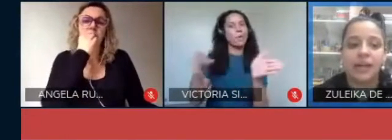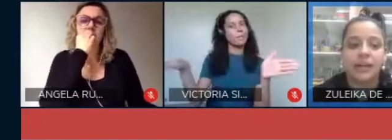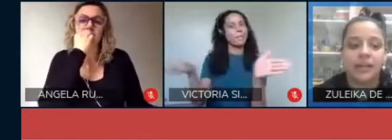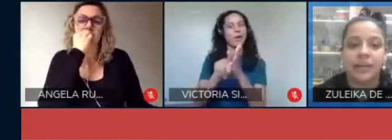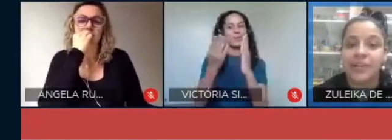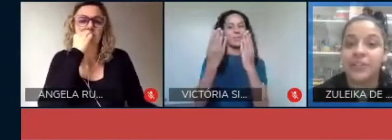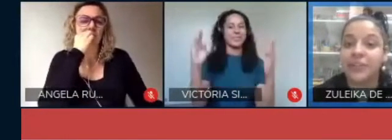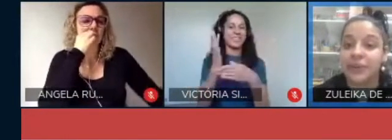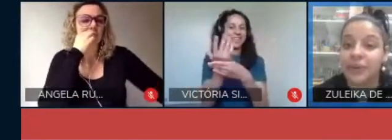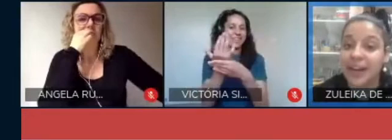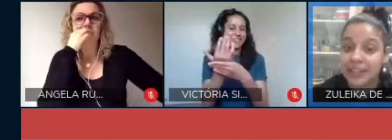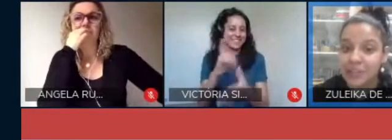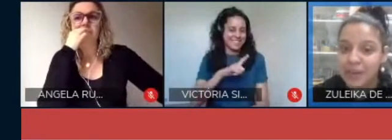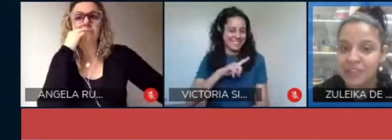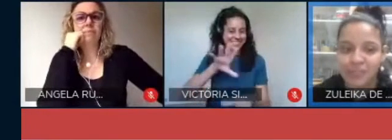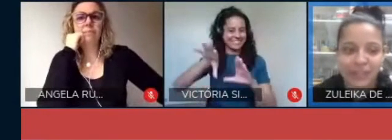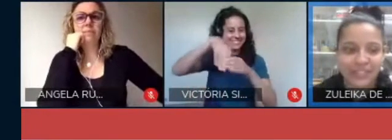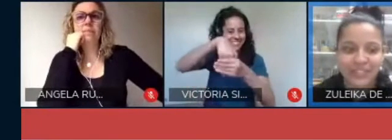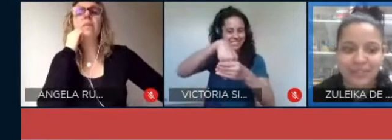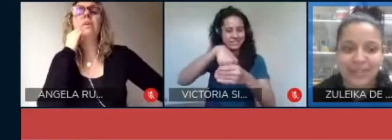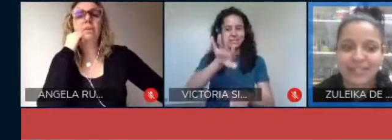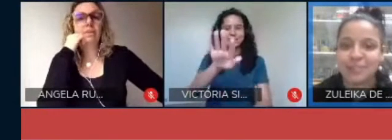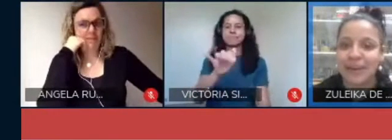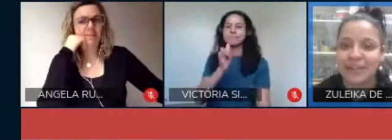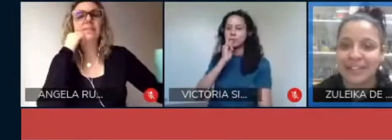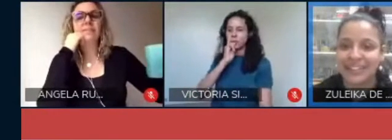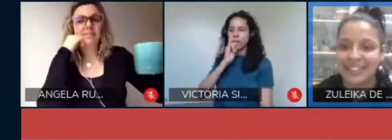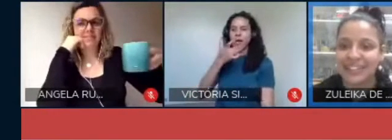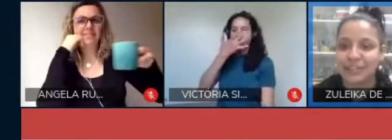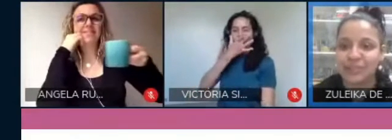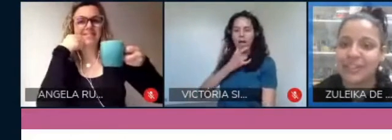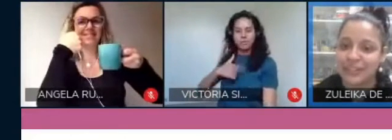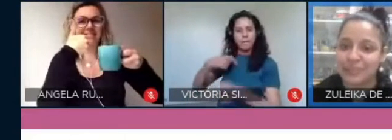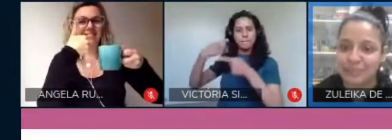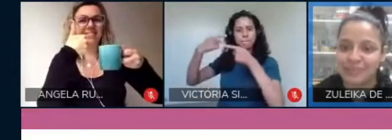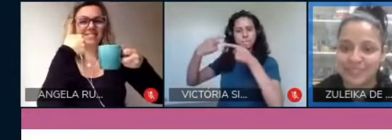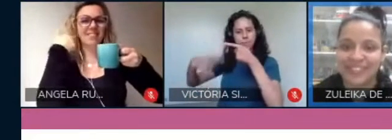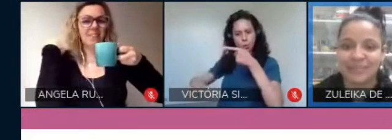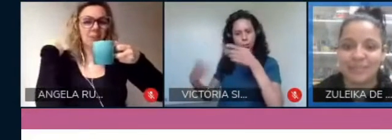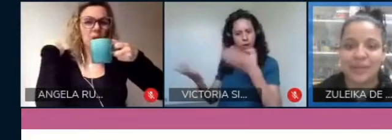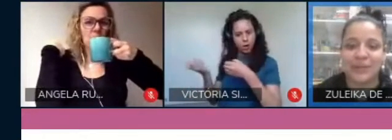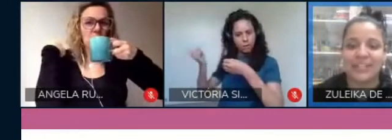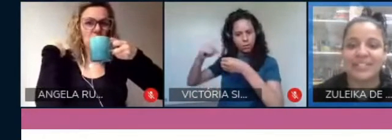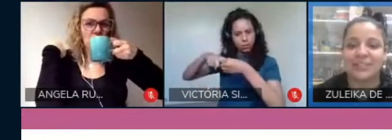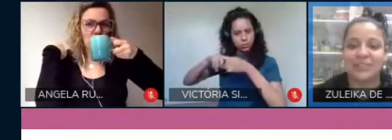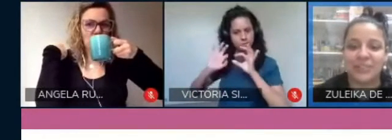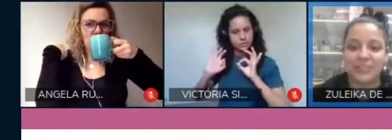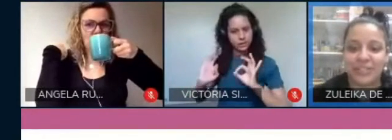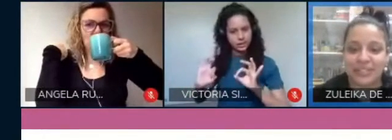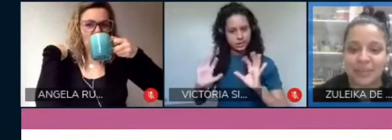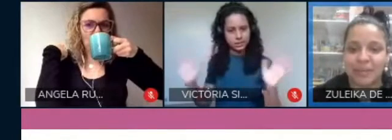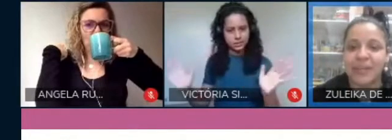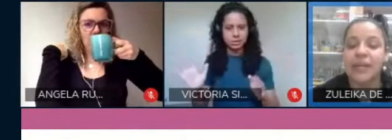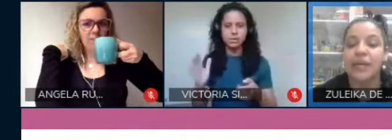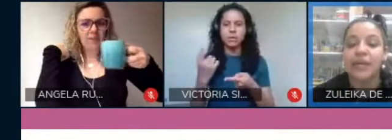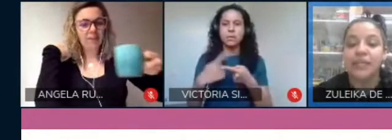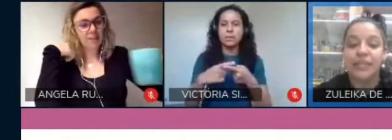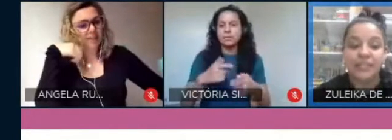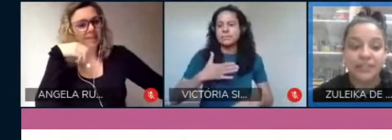Tá? Eu acho que eu caí brevemente, mas espero que tenha voltado. Minha conexão não ajuda